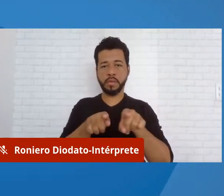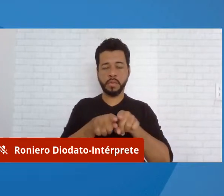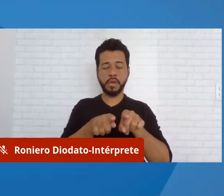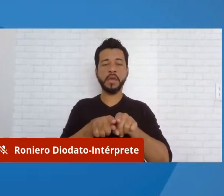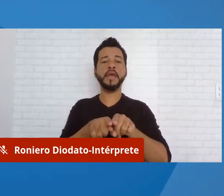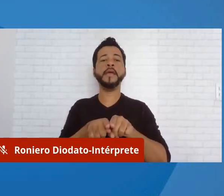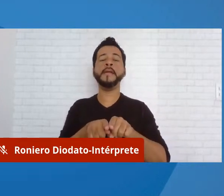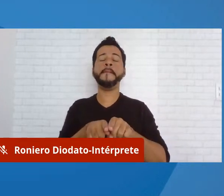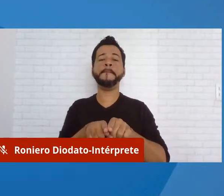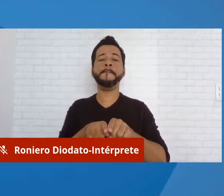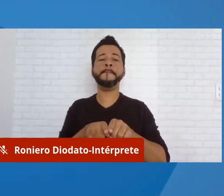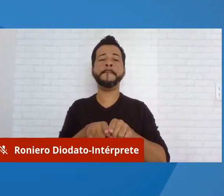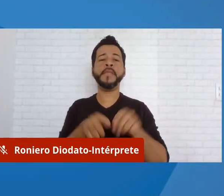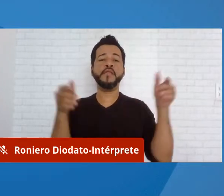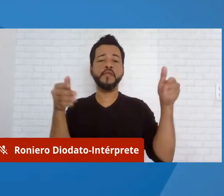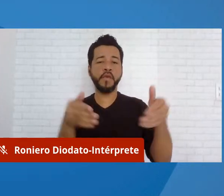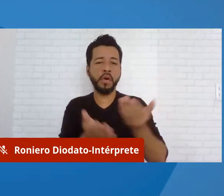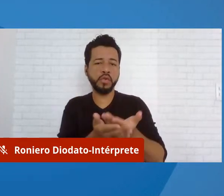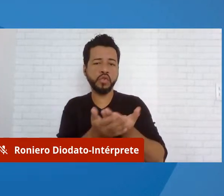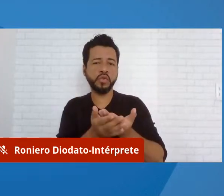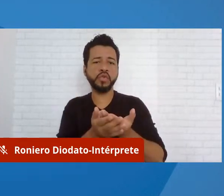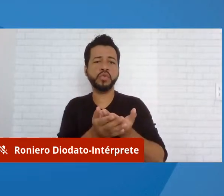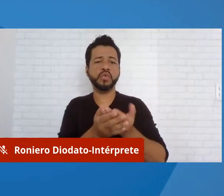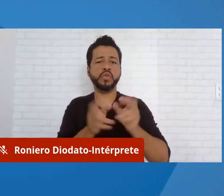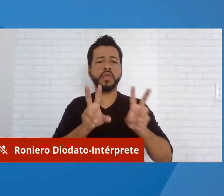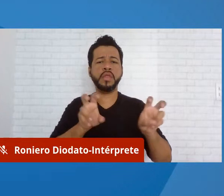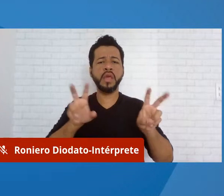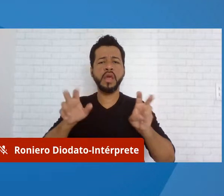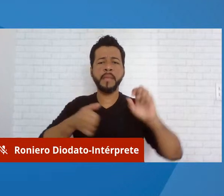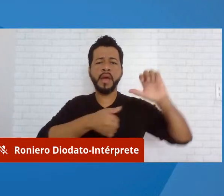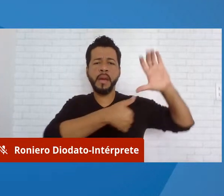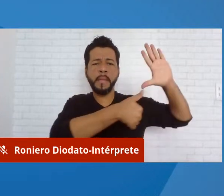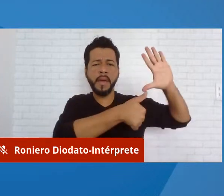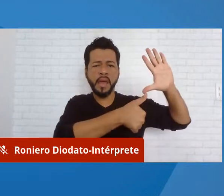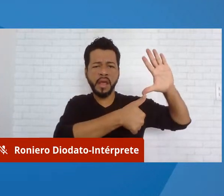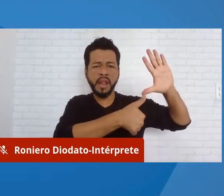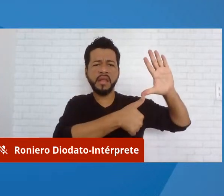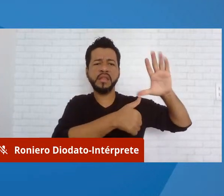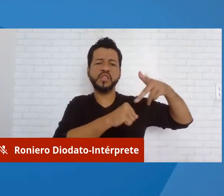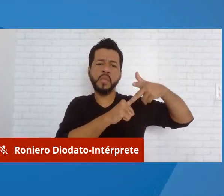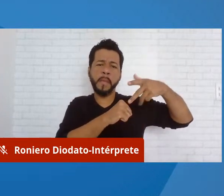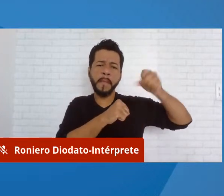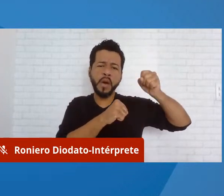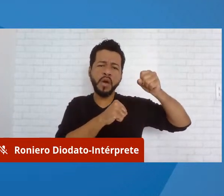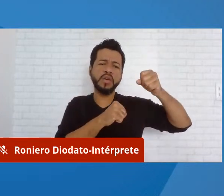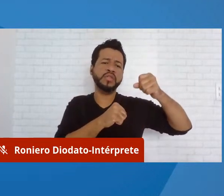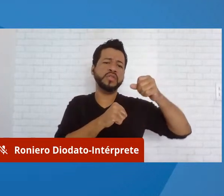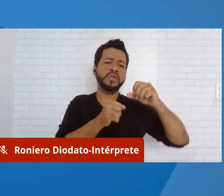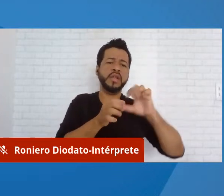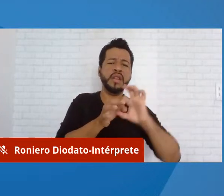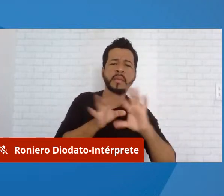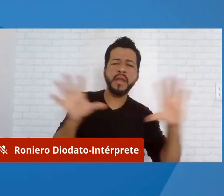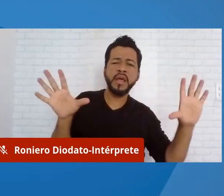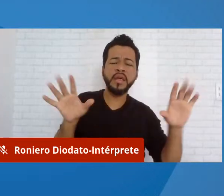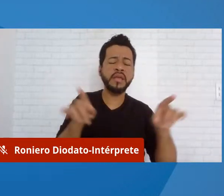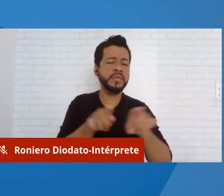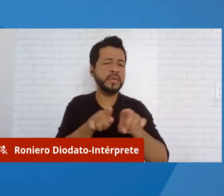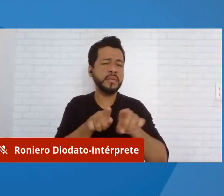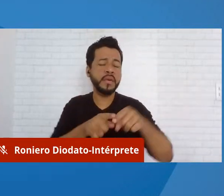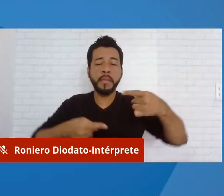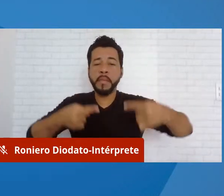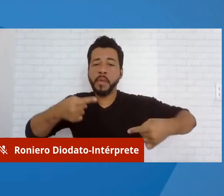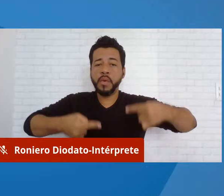nos temas de América Latina, pós-neoliberalismo, política e pensamento crítico. O